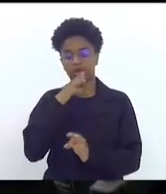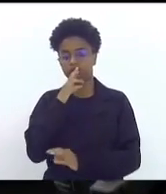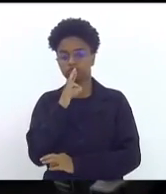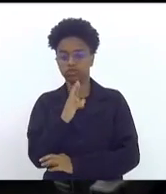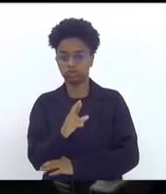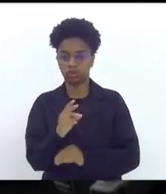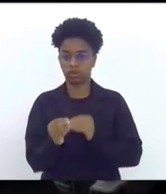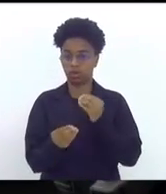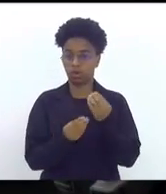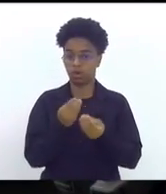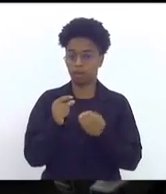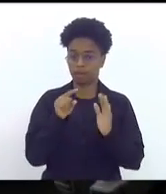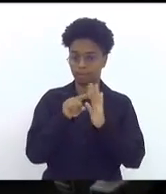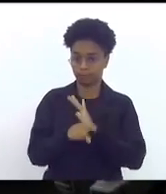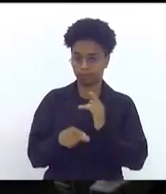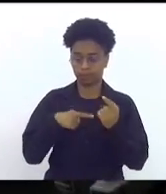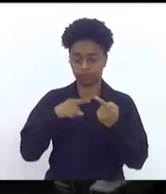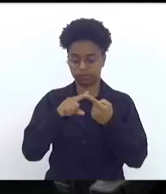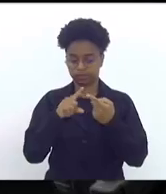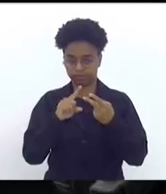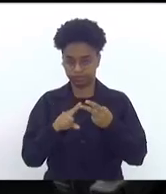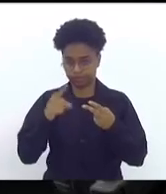responder essa pergunta a partir de duas ideias.